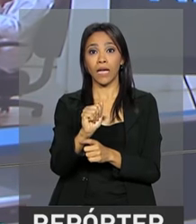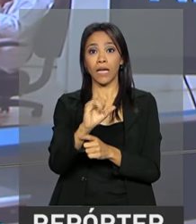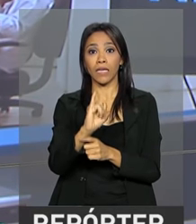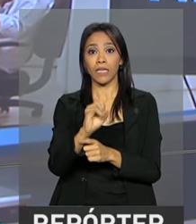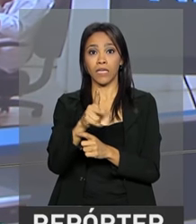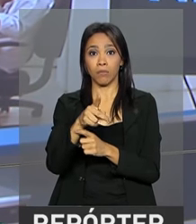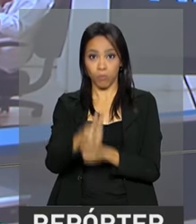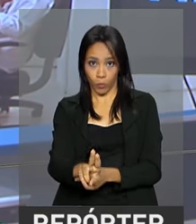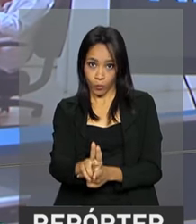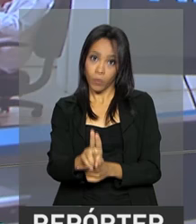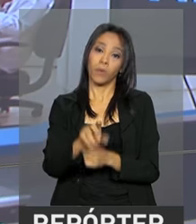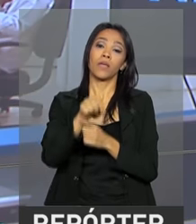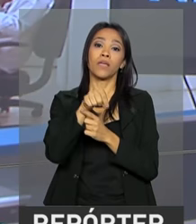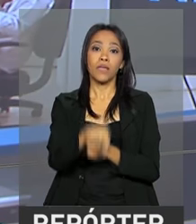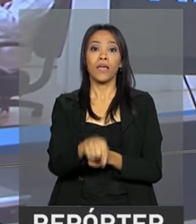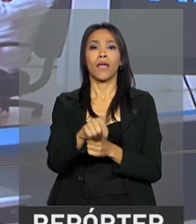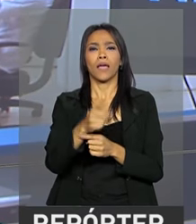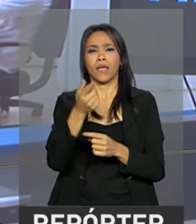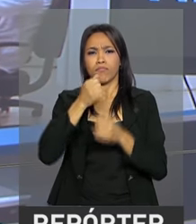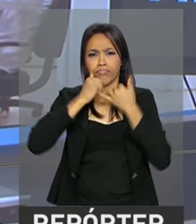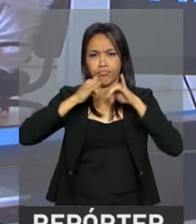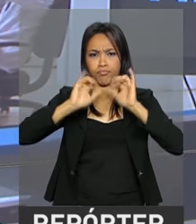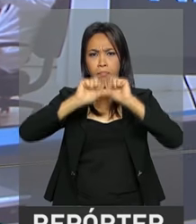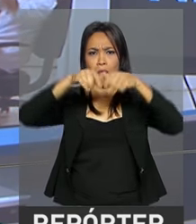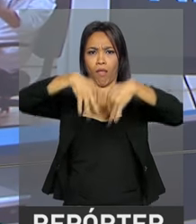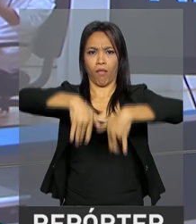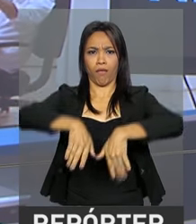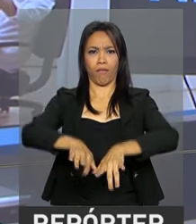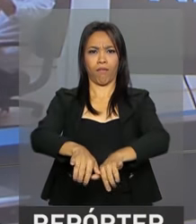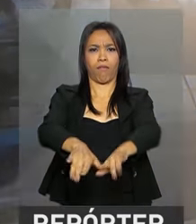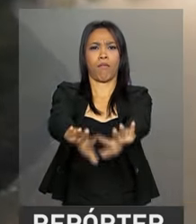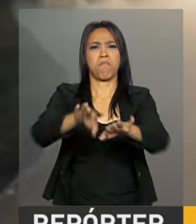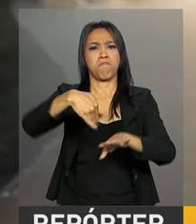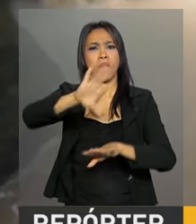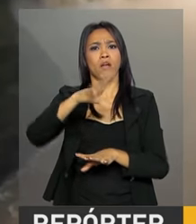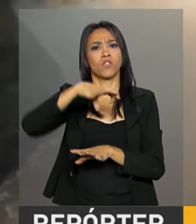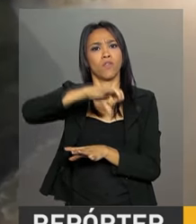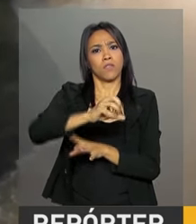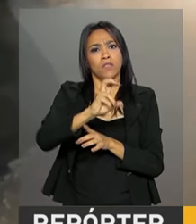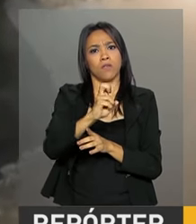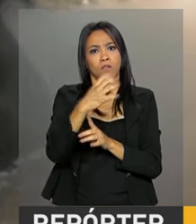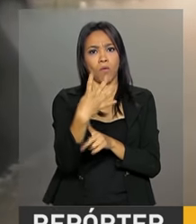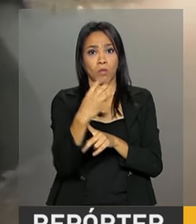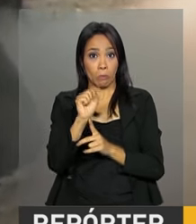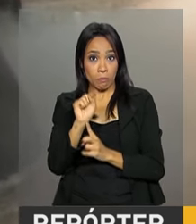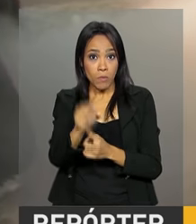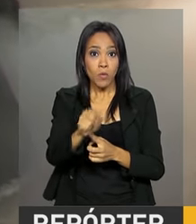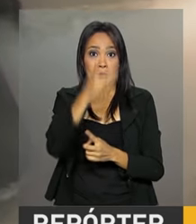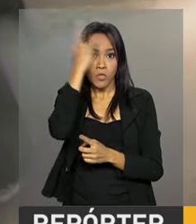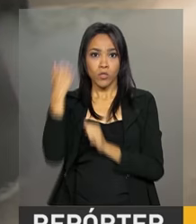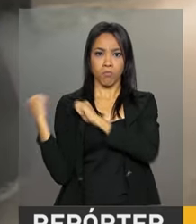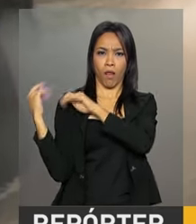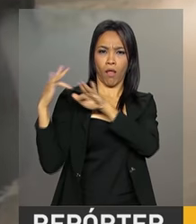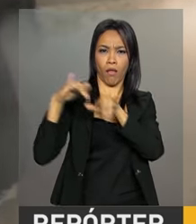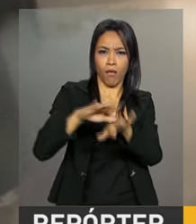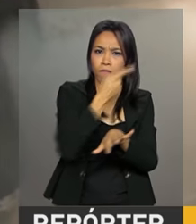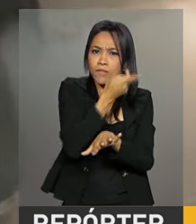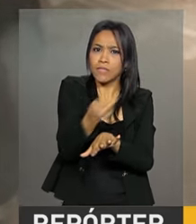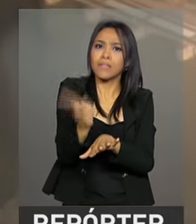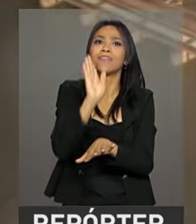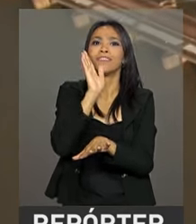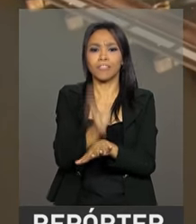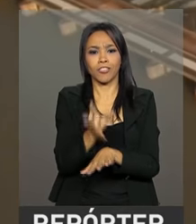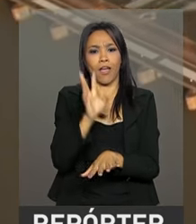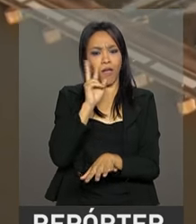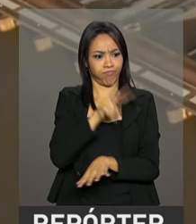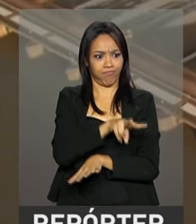passado a liderança na produção de energia mais de 954 mil visitantes passaram pelo local